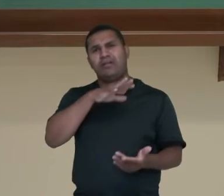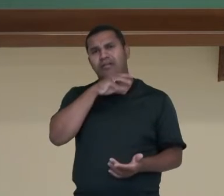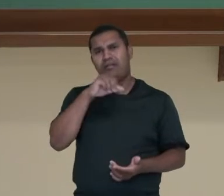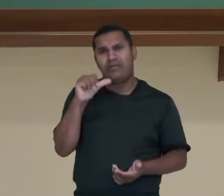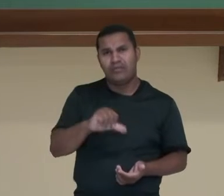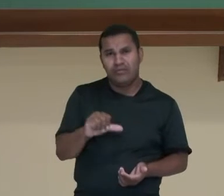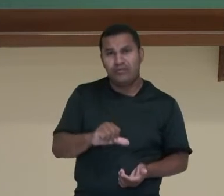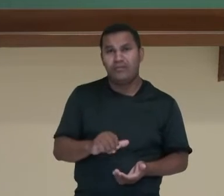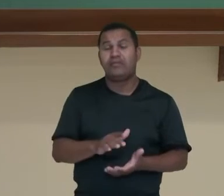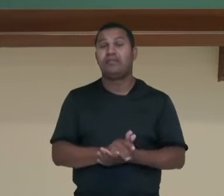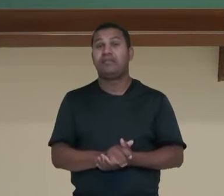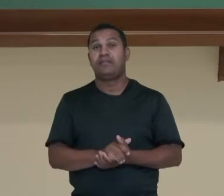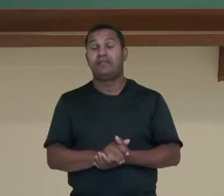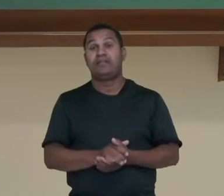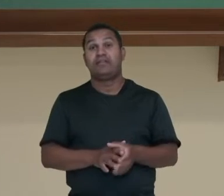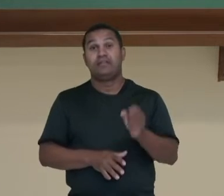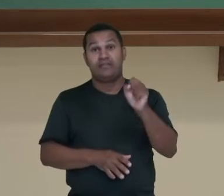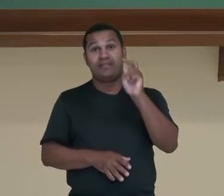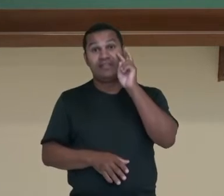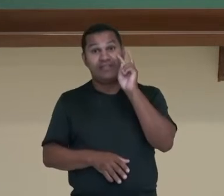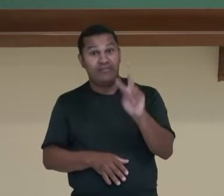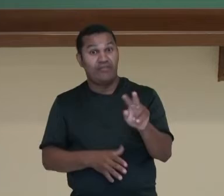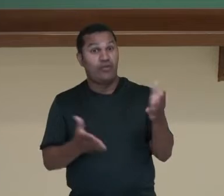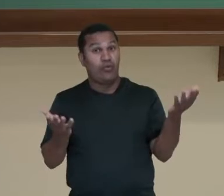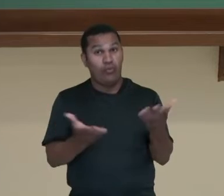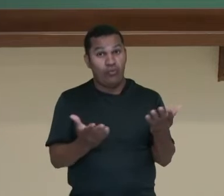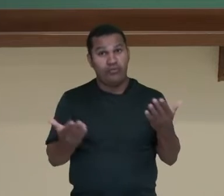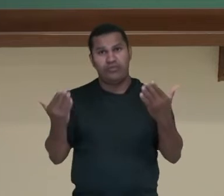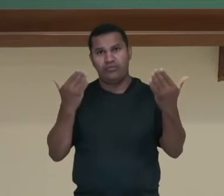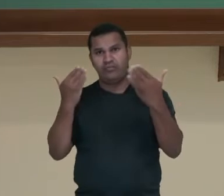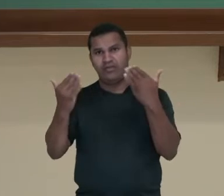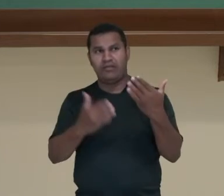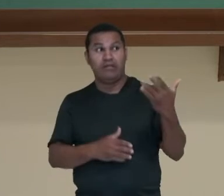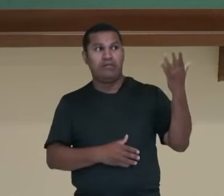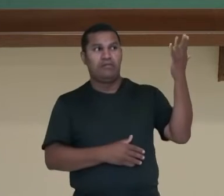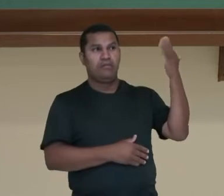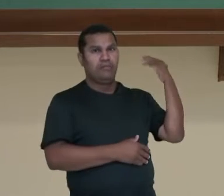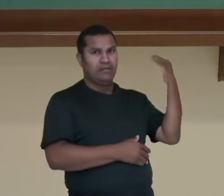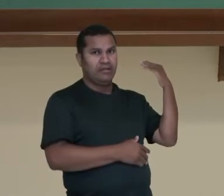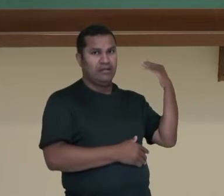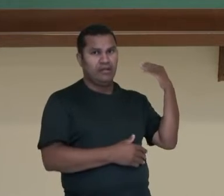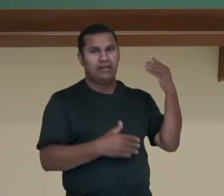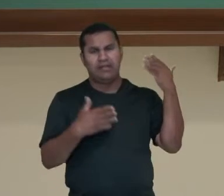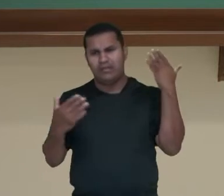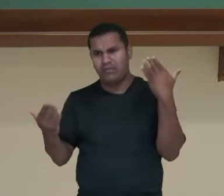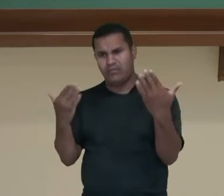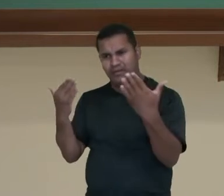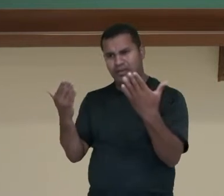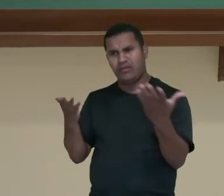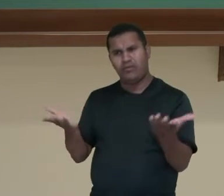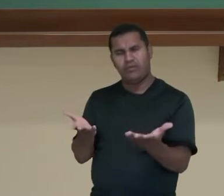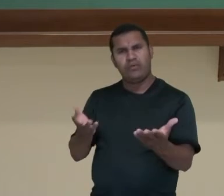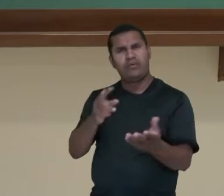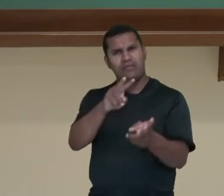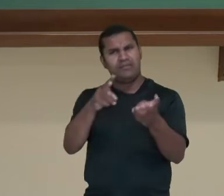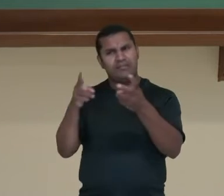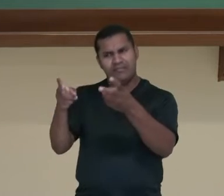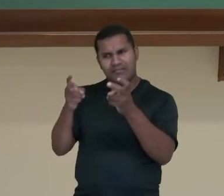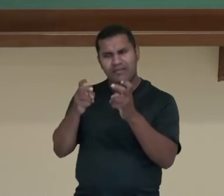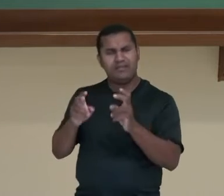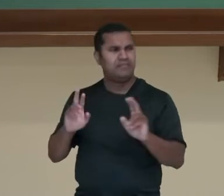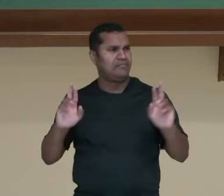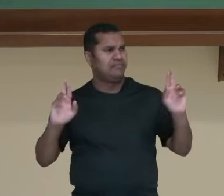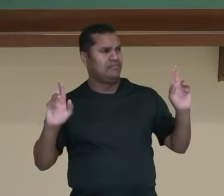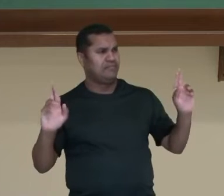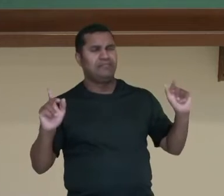for assistir Senhor dos Anéis hoje, você vai perceber. Os monstros do filme, eles são uns monstros meio lerdos. Se você pegar, inclusive, lá o